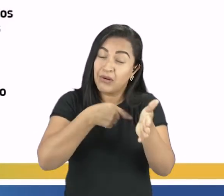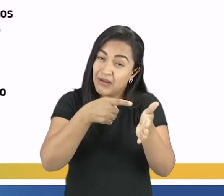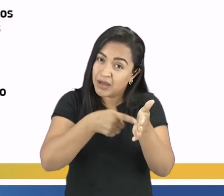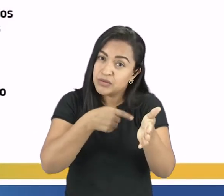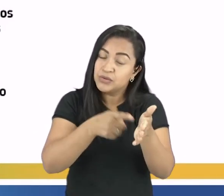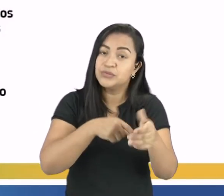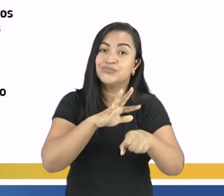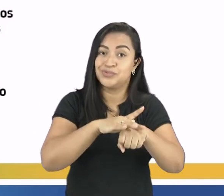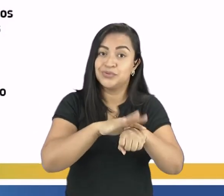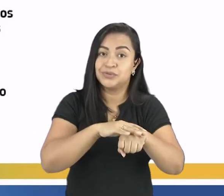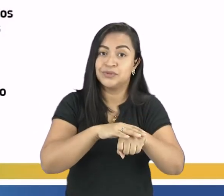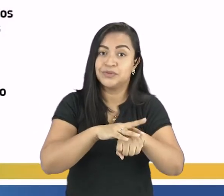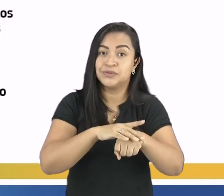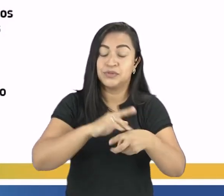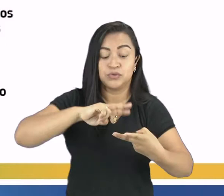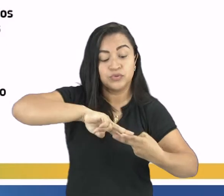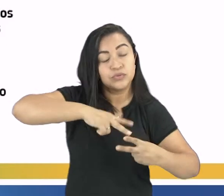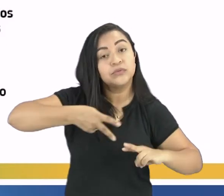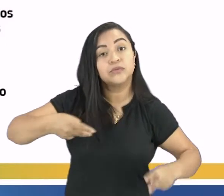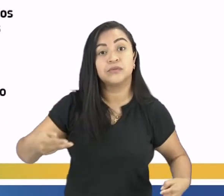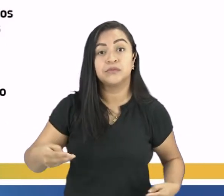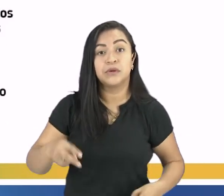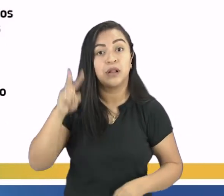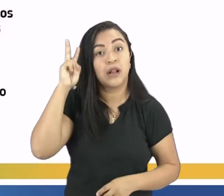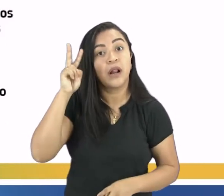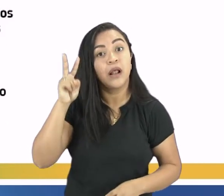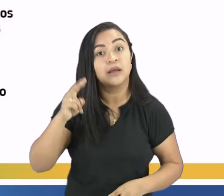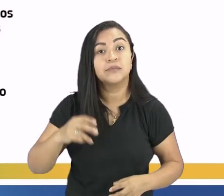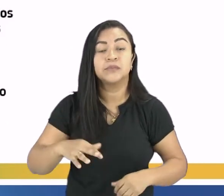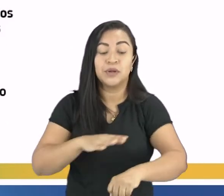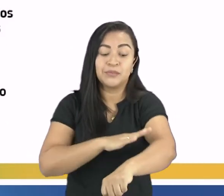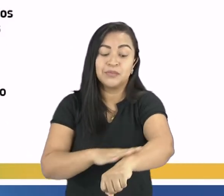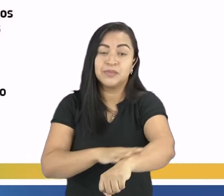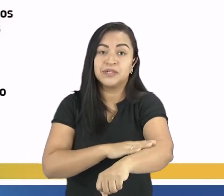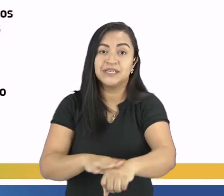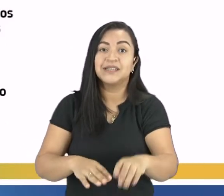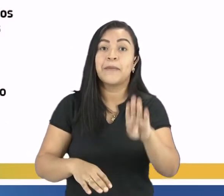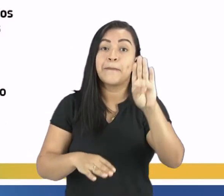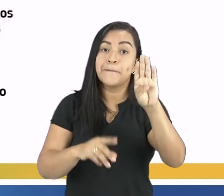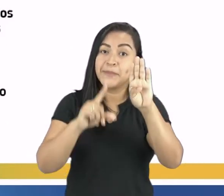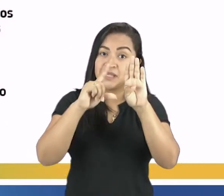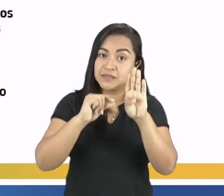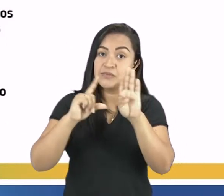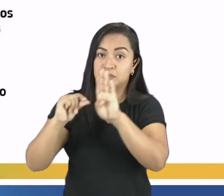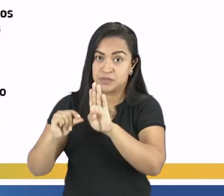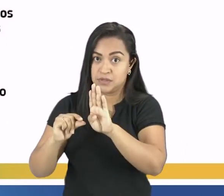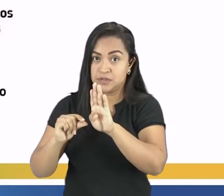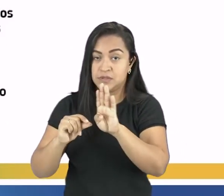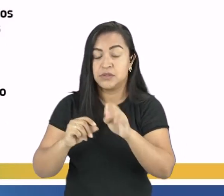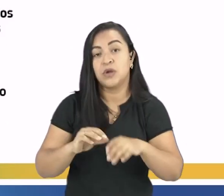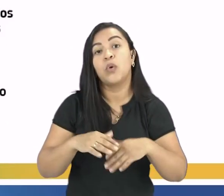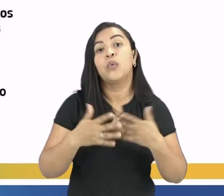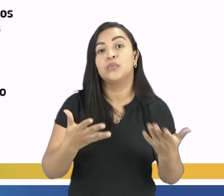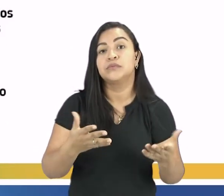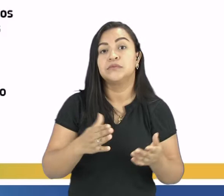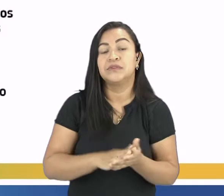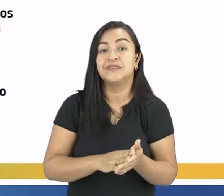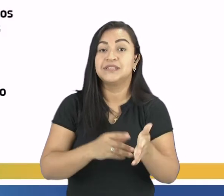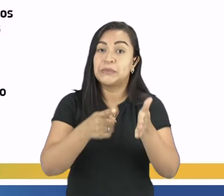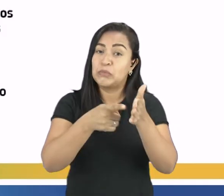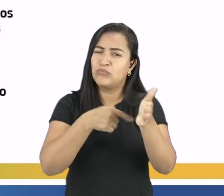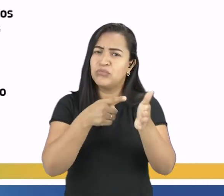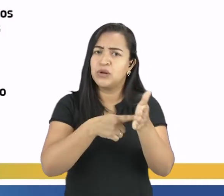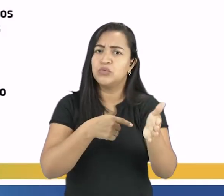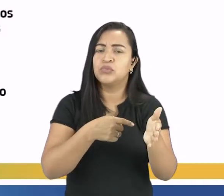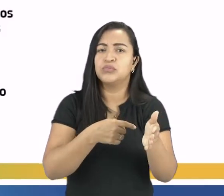que na herança constativa o indivíduo pode ser azinho, azinho, bezinho, bezinho, considerando que ele vai ser branco, ele vai